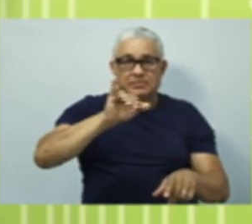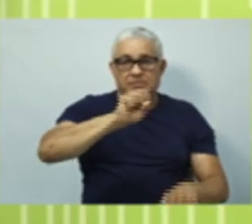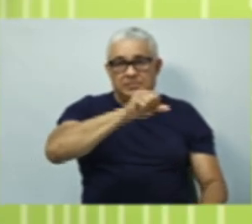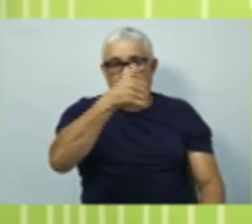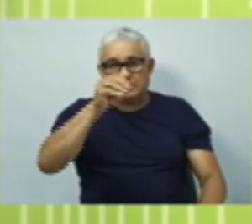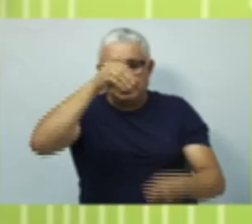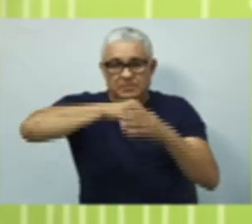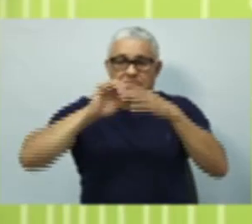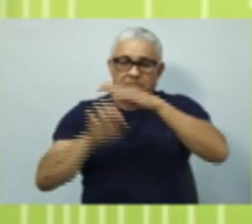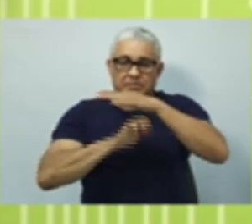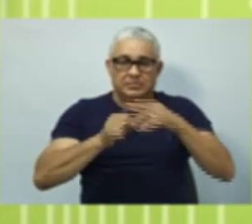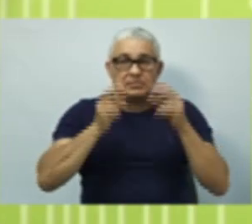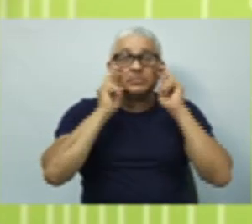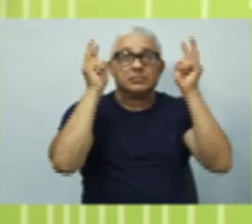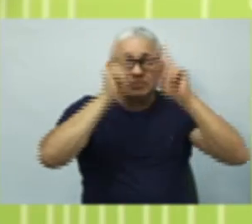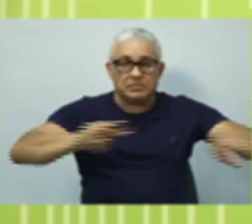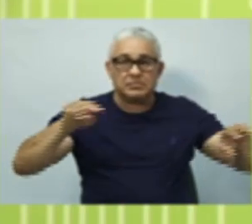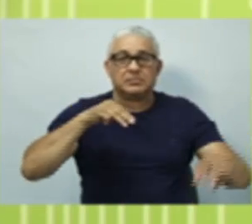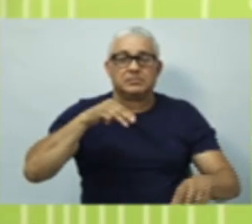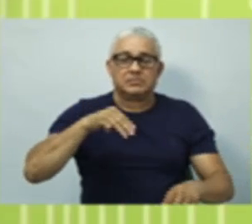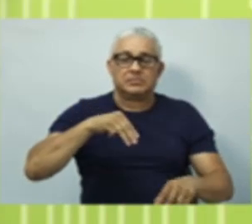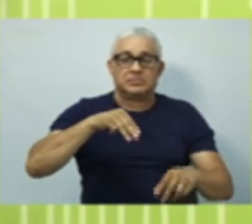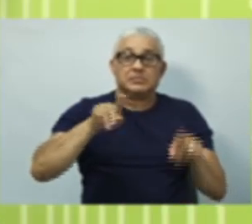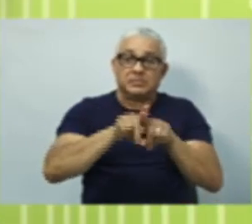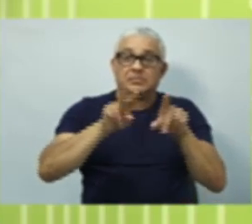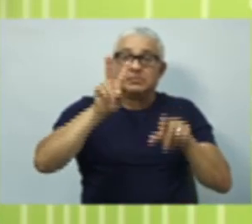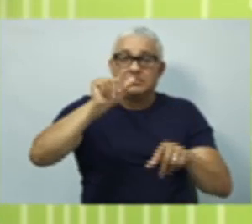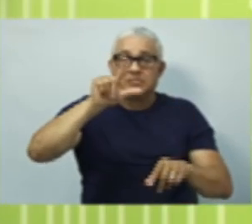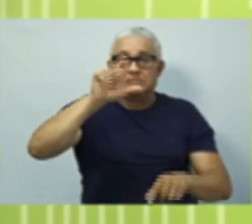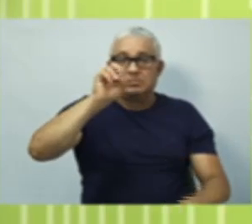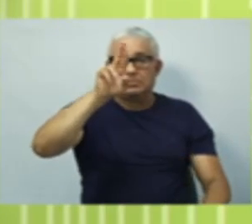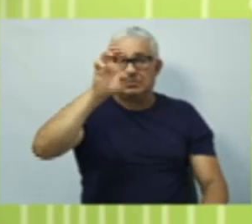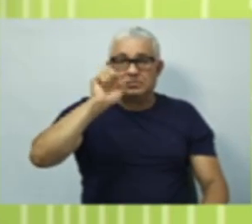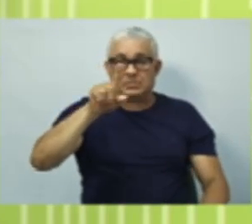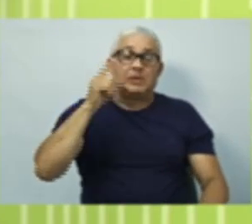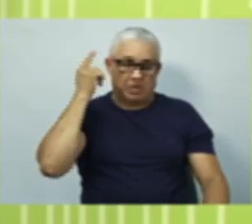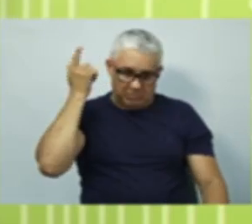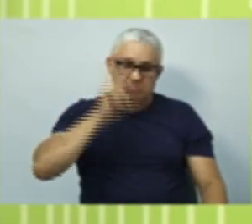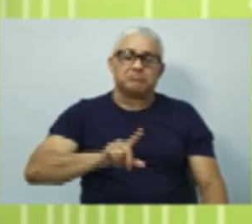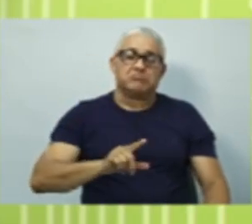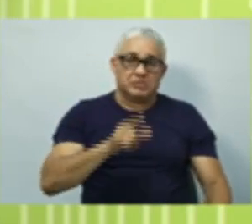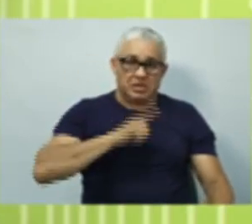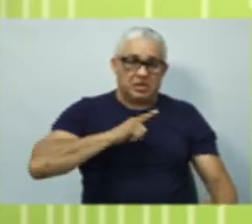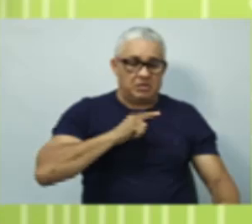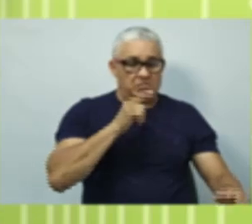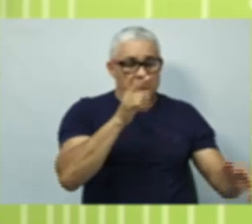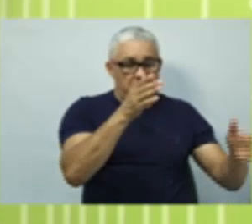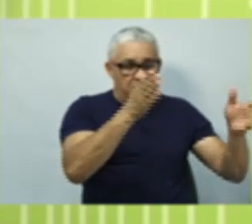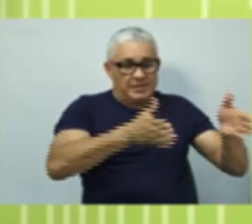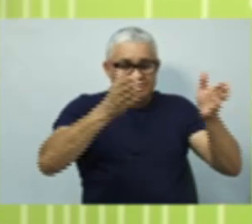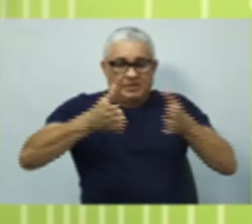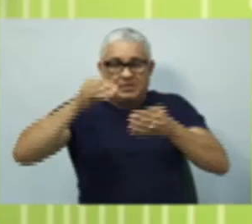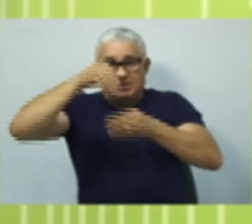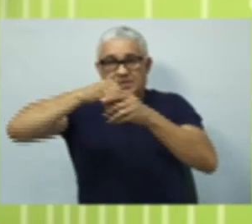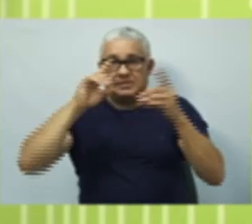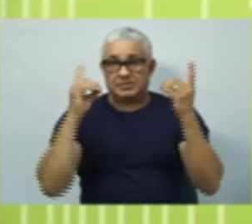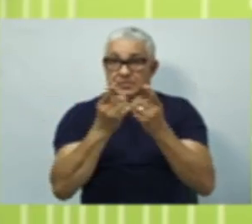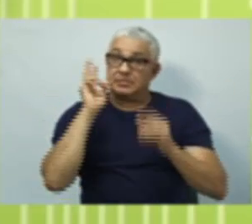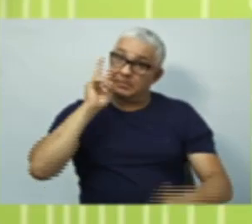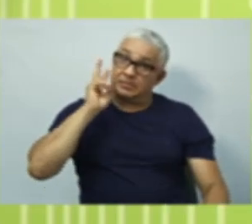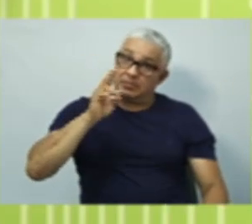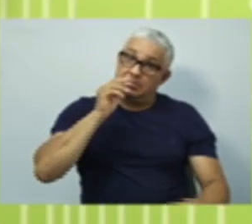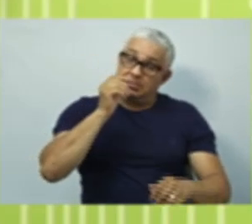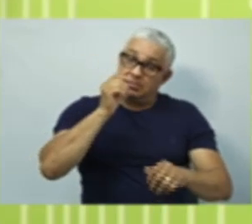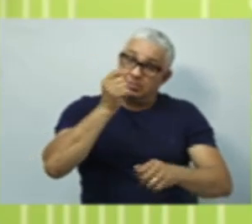tenho definido minha missão, minha visão e os meus valores, aí eu consigo ter um ciclo por departamento. Lembra que a administração